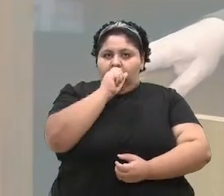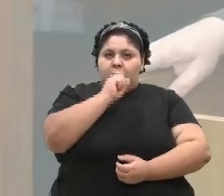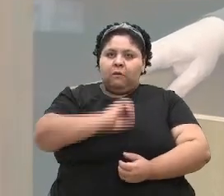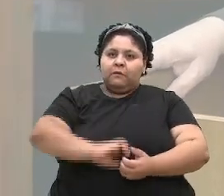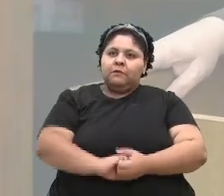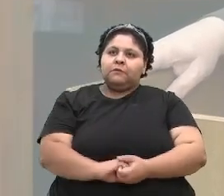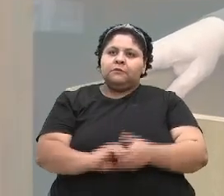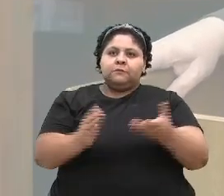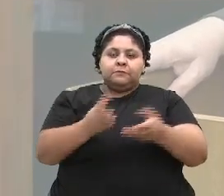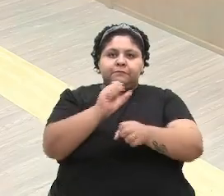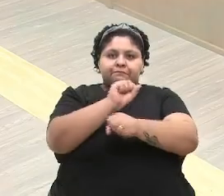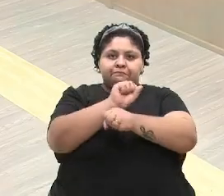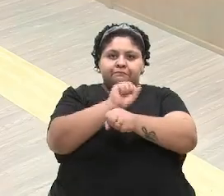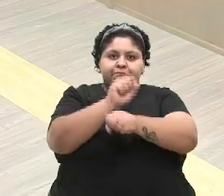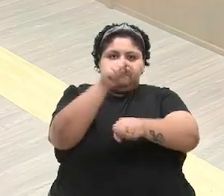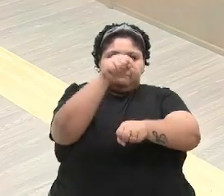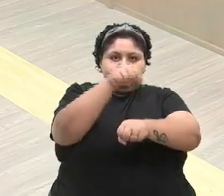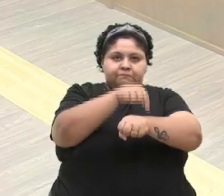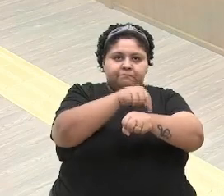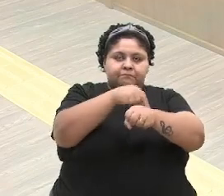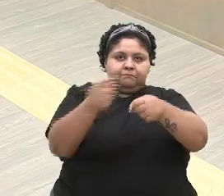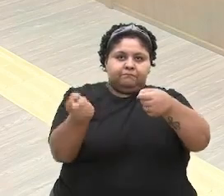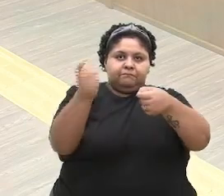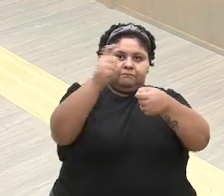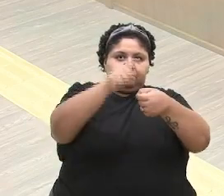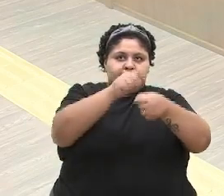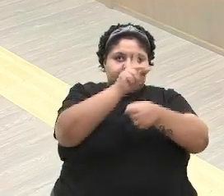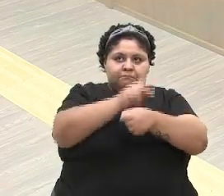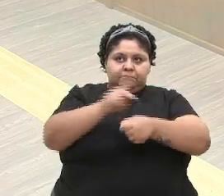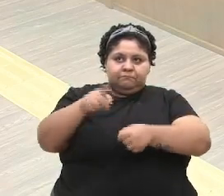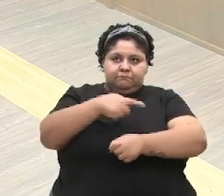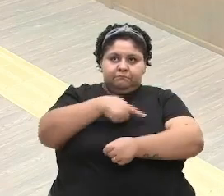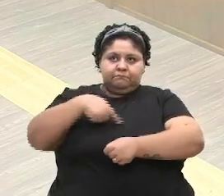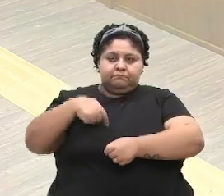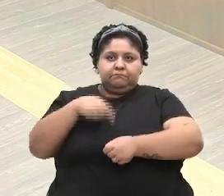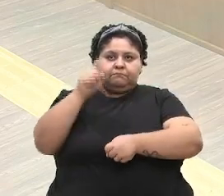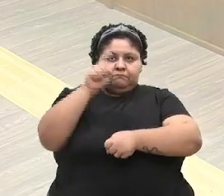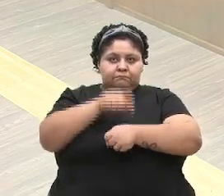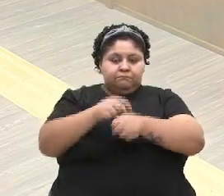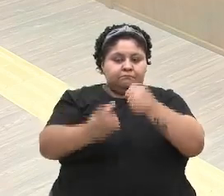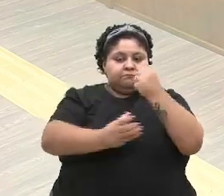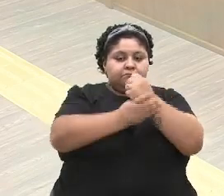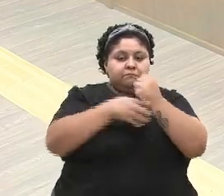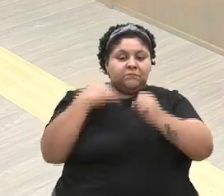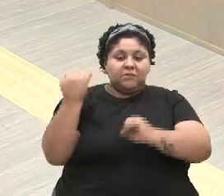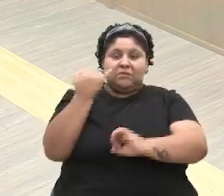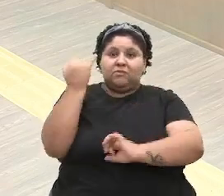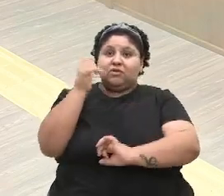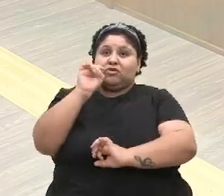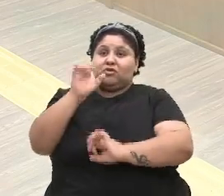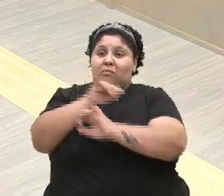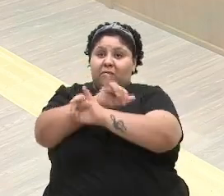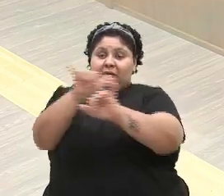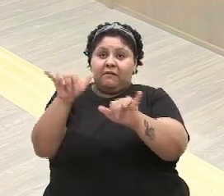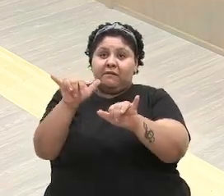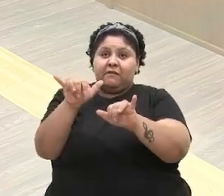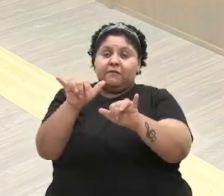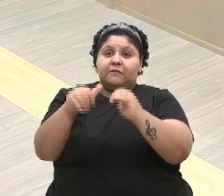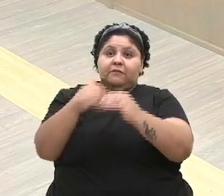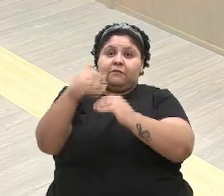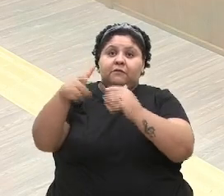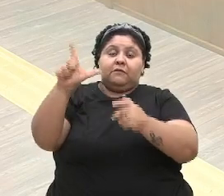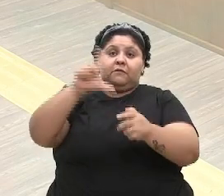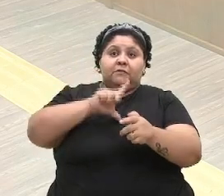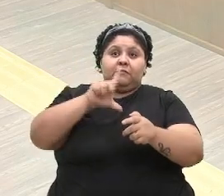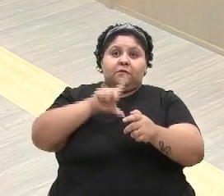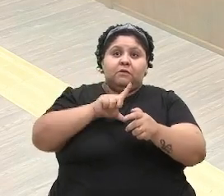Enquanto a gente aguarda esse tempo para a retomada do professor Zanquim, seu tempo segue garantido. É importante só trazer uma informação. Quando nós tivemos a